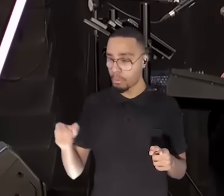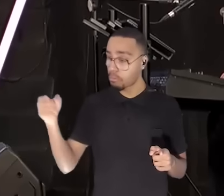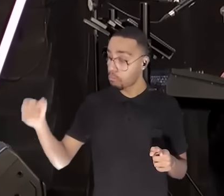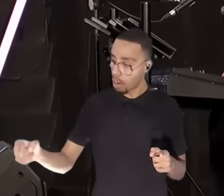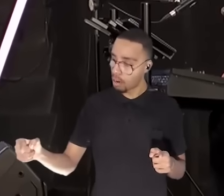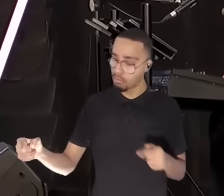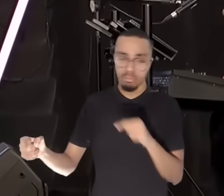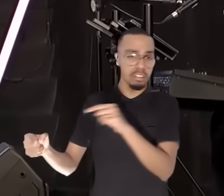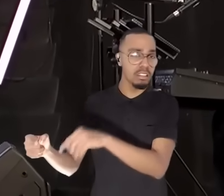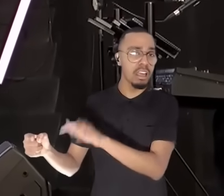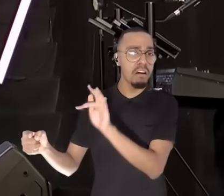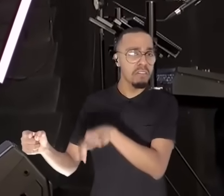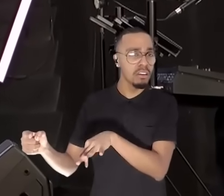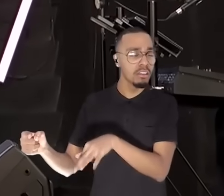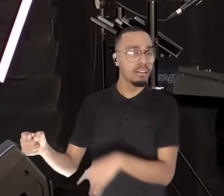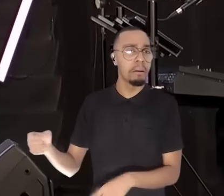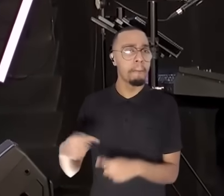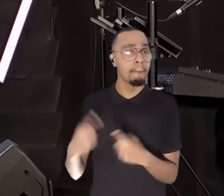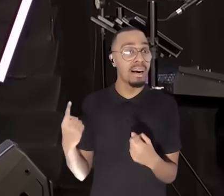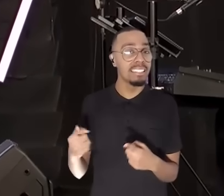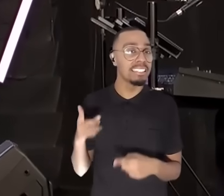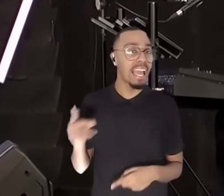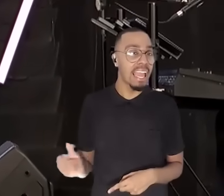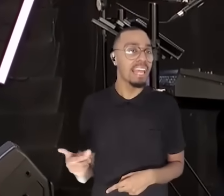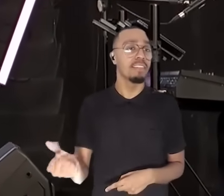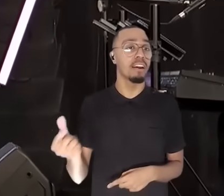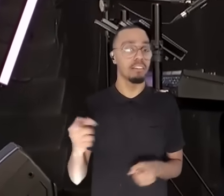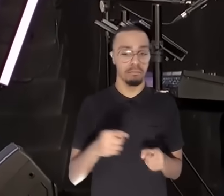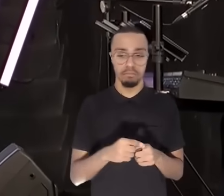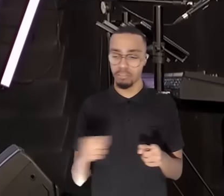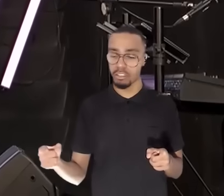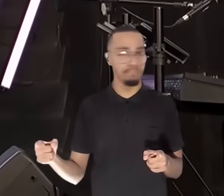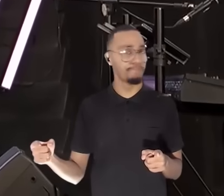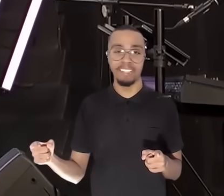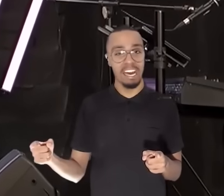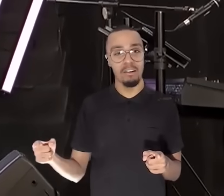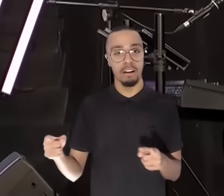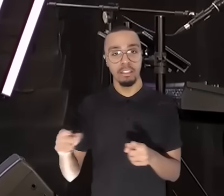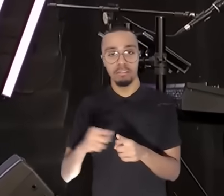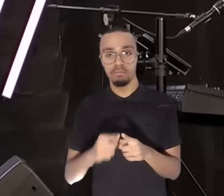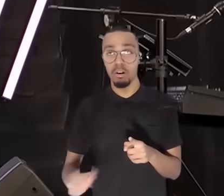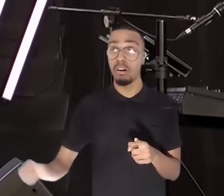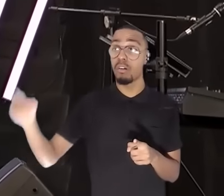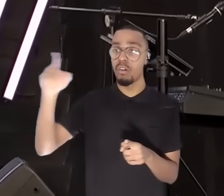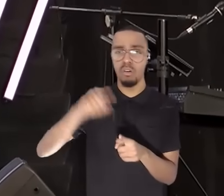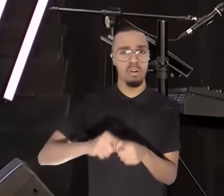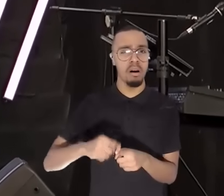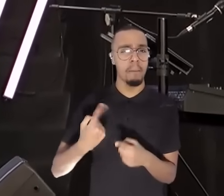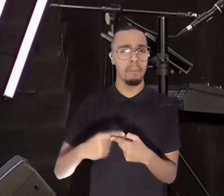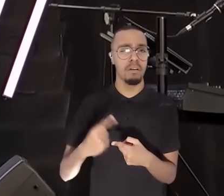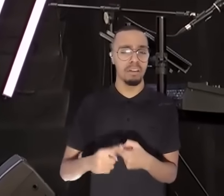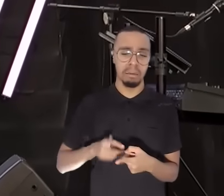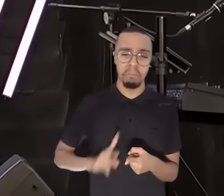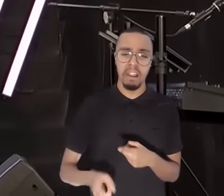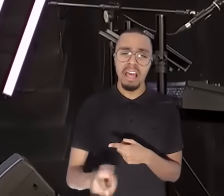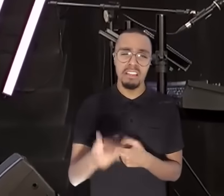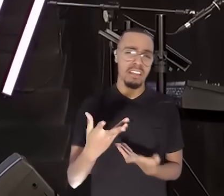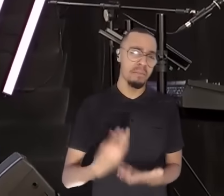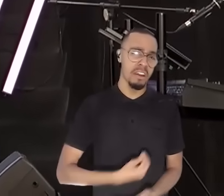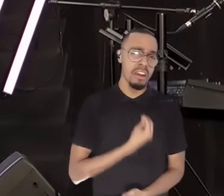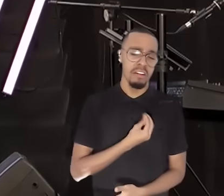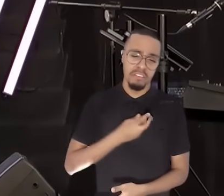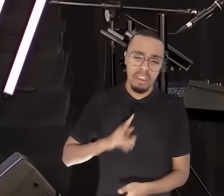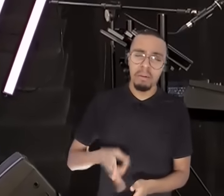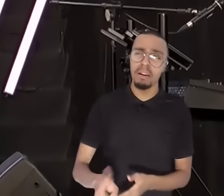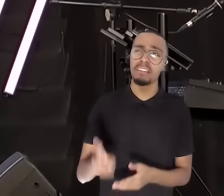ponto de partida complicado, porque não tem chegada. Adorar a Deus para sempre, viver para sempre, estar